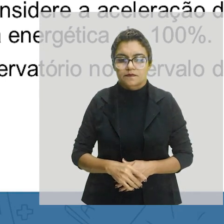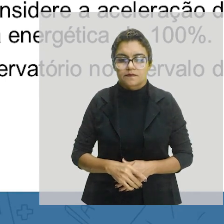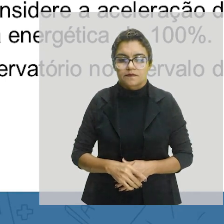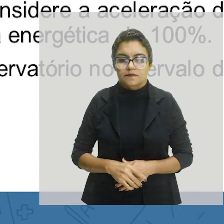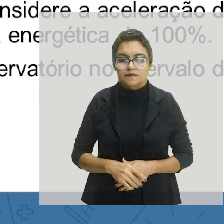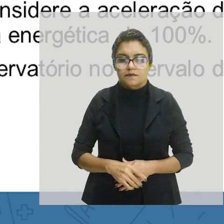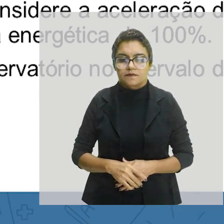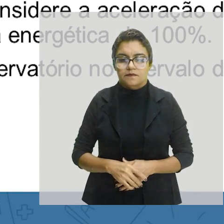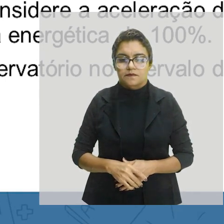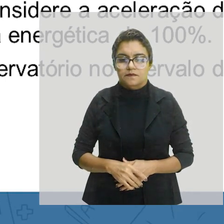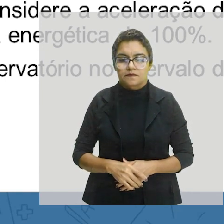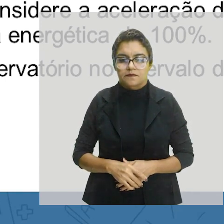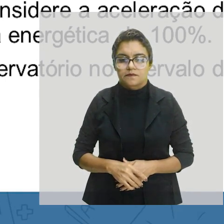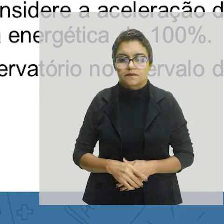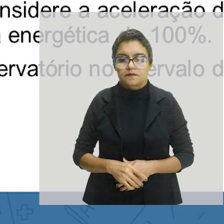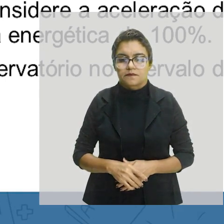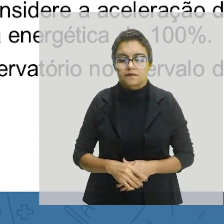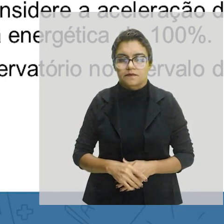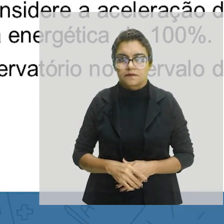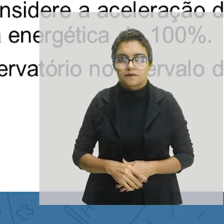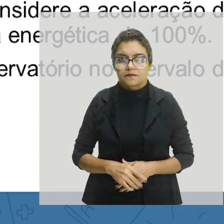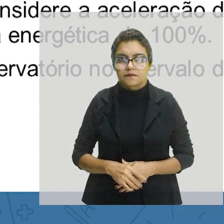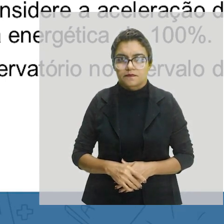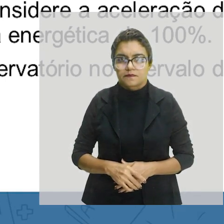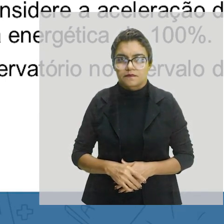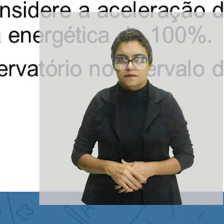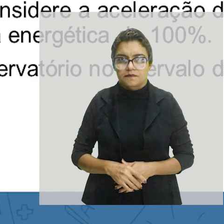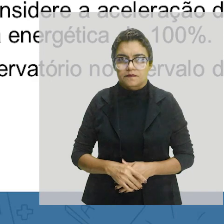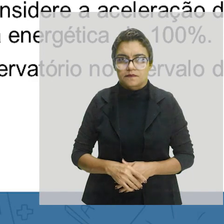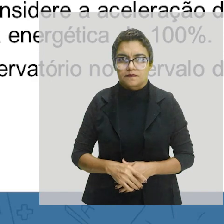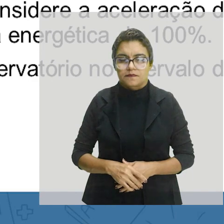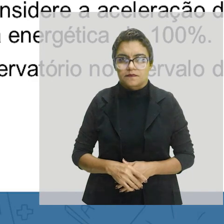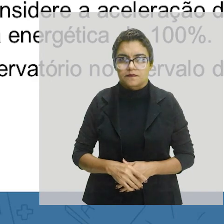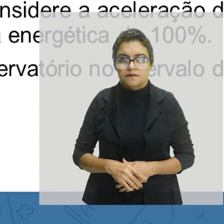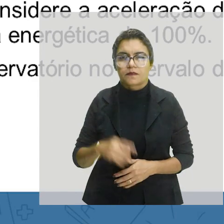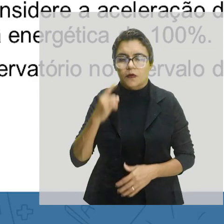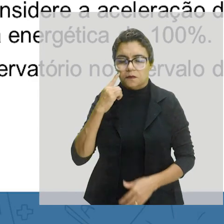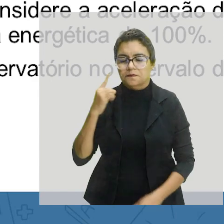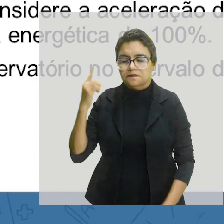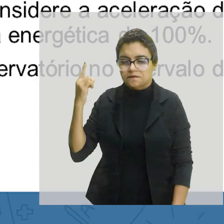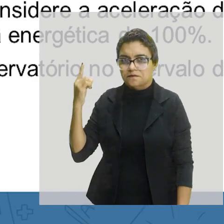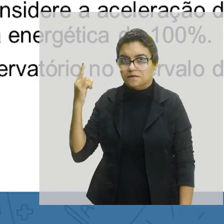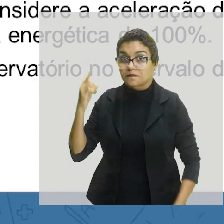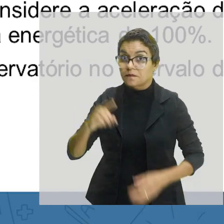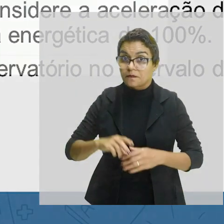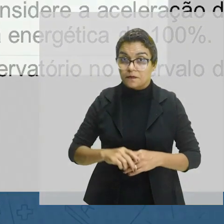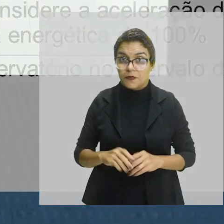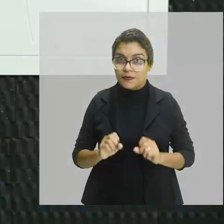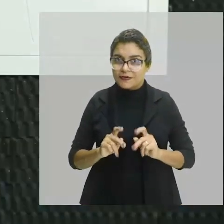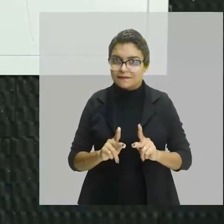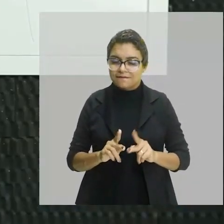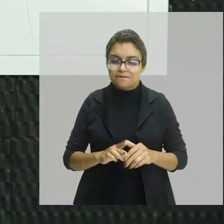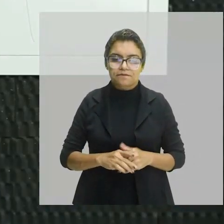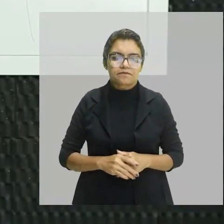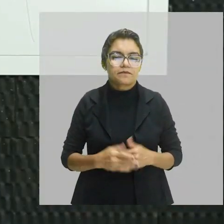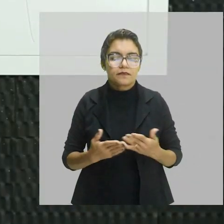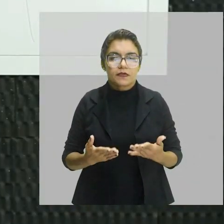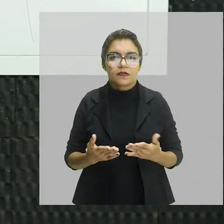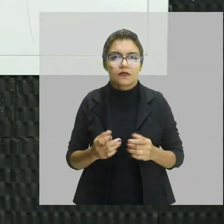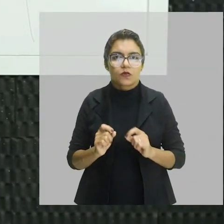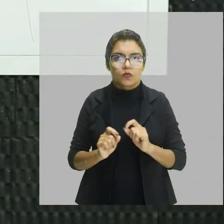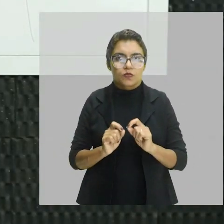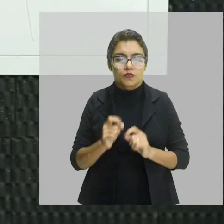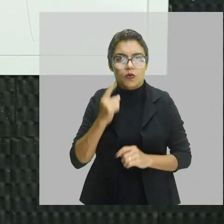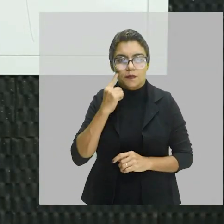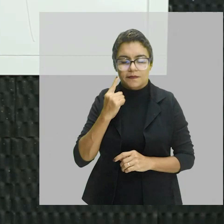100%, qual o volume de água em litros bombeado para o reservatório no intervalo citado? Então, vou apagar